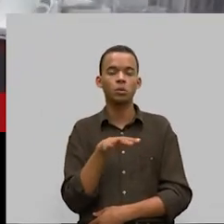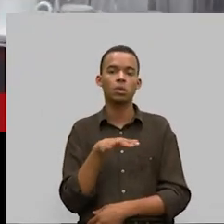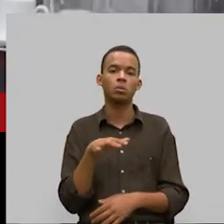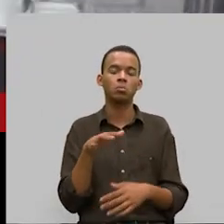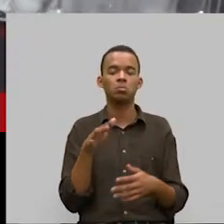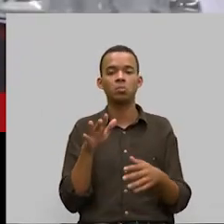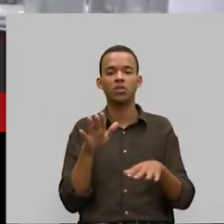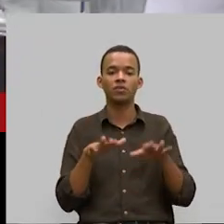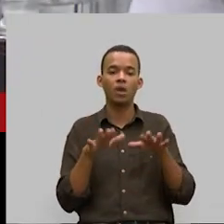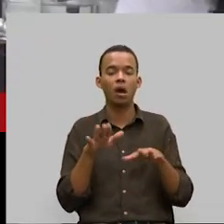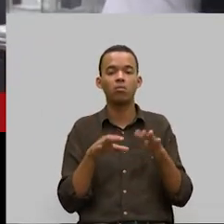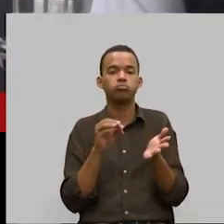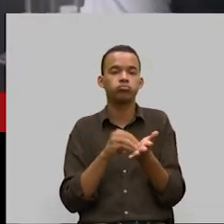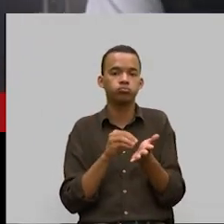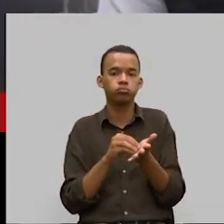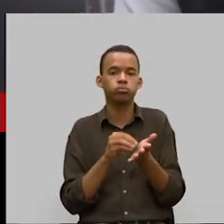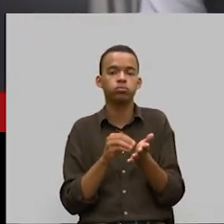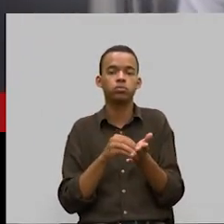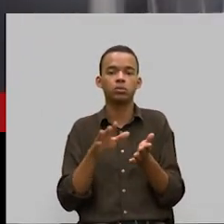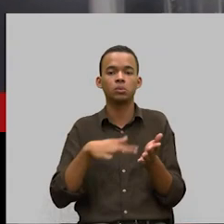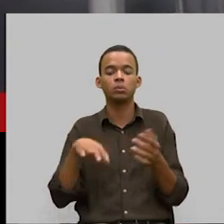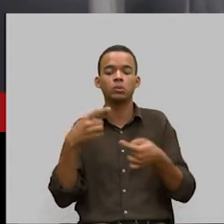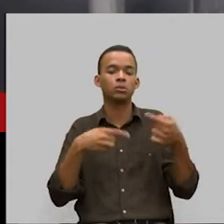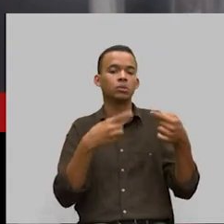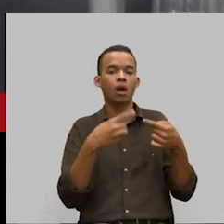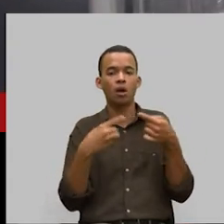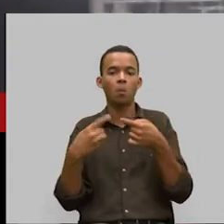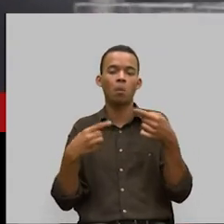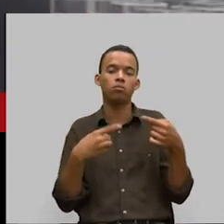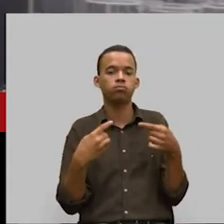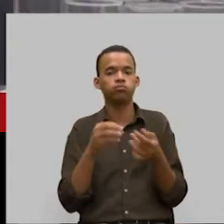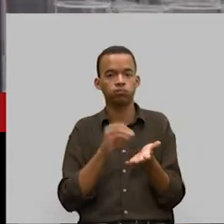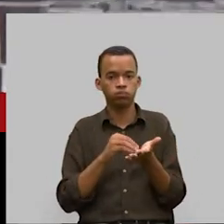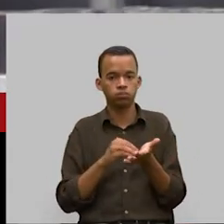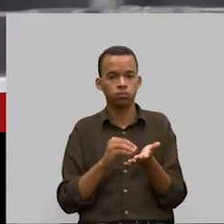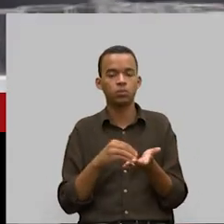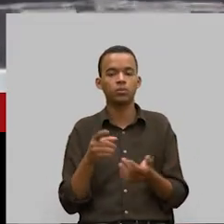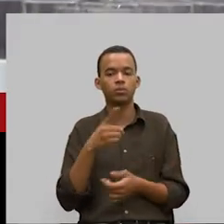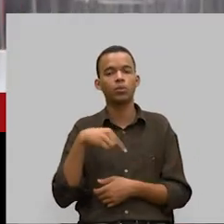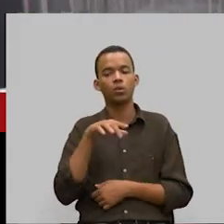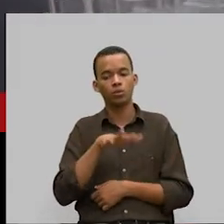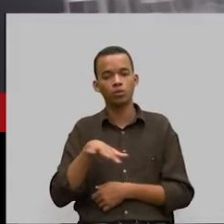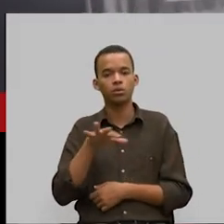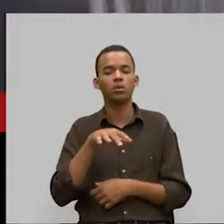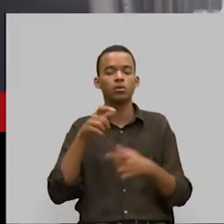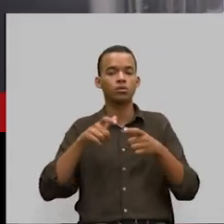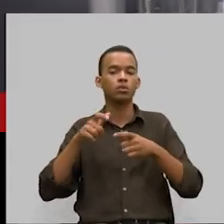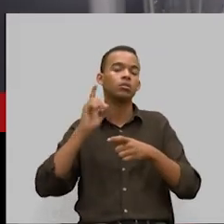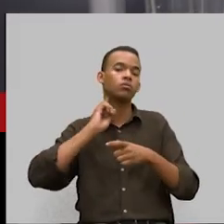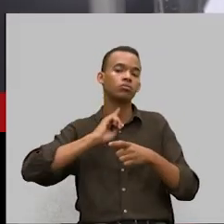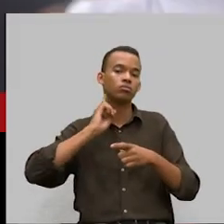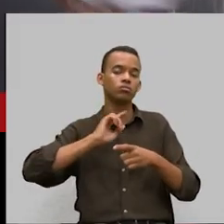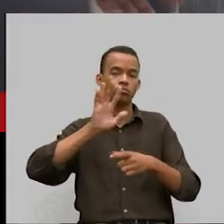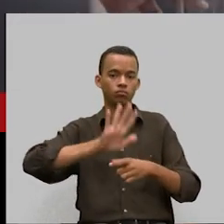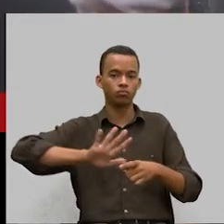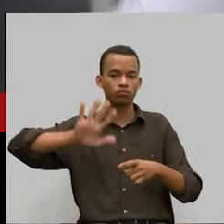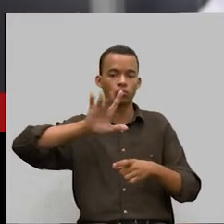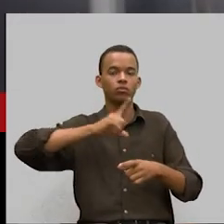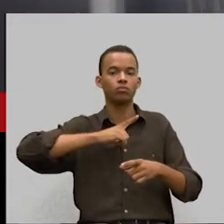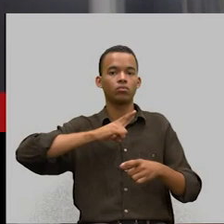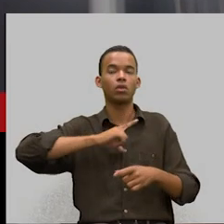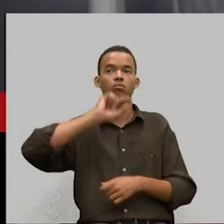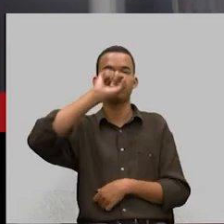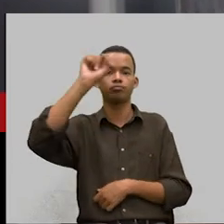espaços de discussão de Educação do campo nós falamos aqui das regiões do Estado de Minas que tem um número maior de